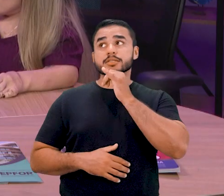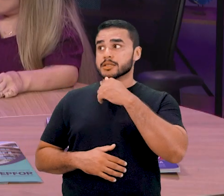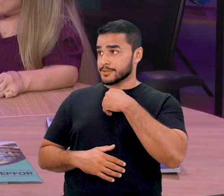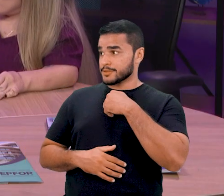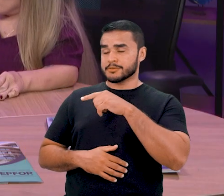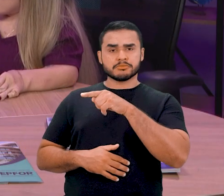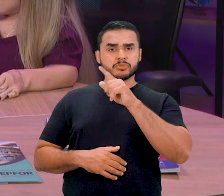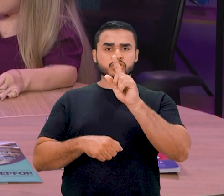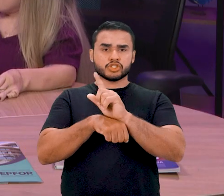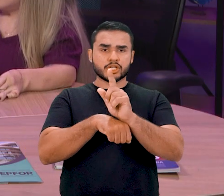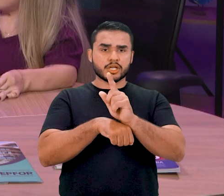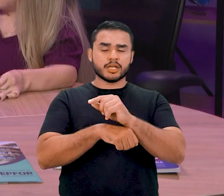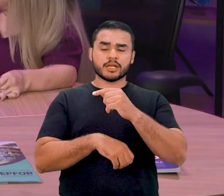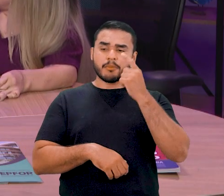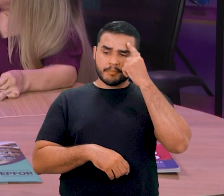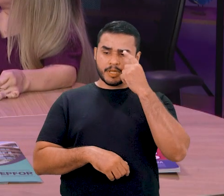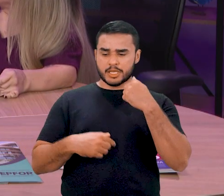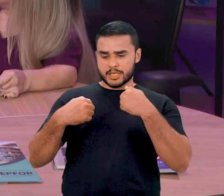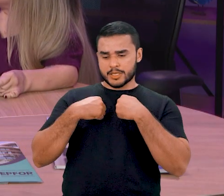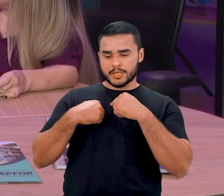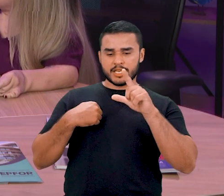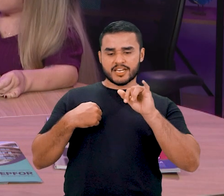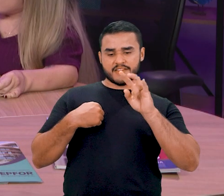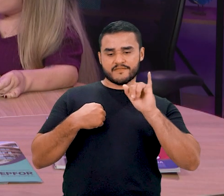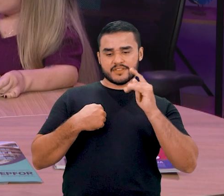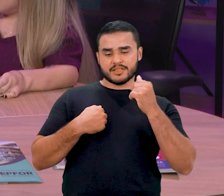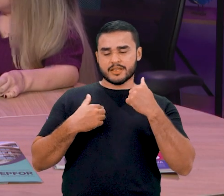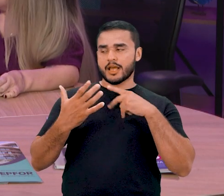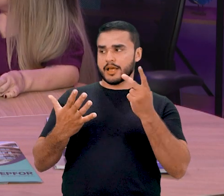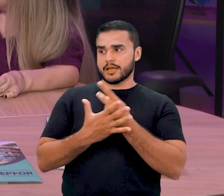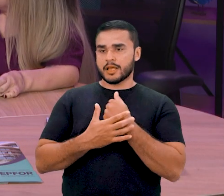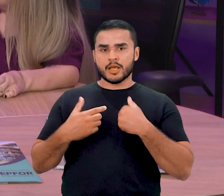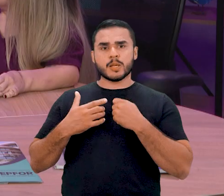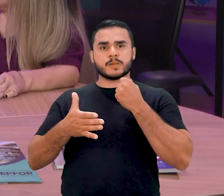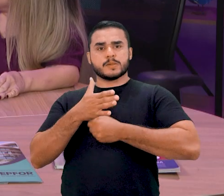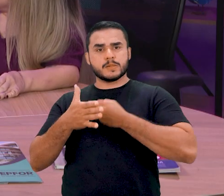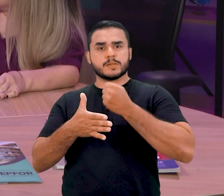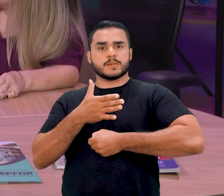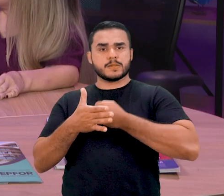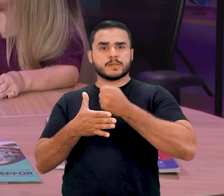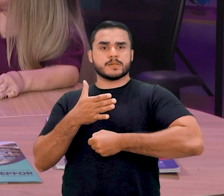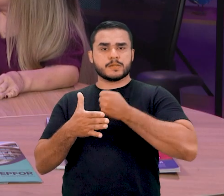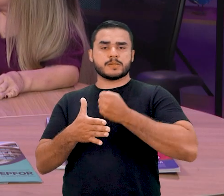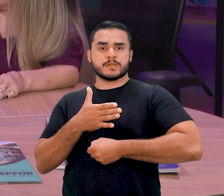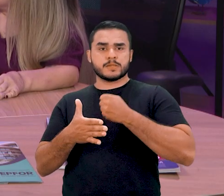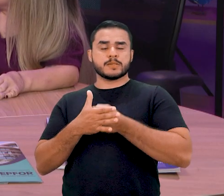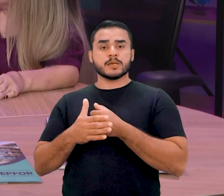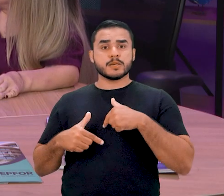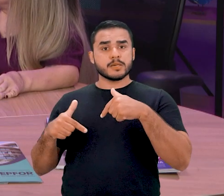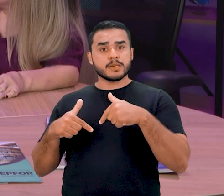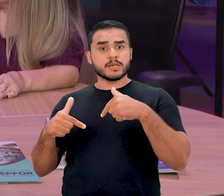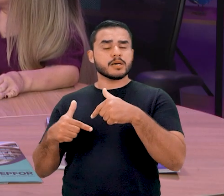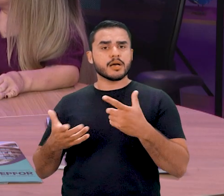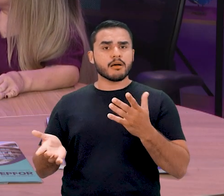os gestores, tudo é assim, lá vem ela. Lá vem ela. Mas quem começa a viver com a gente de verdade, o barulho é feito. Porque começam